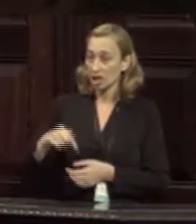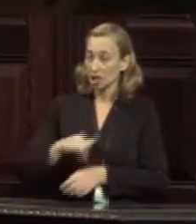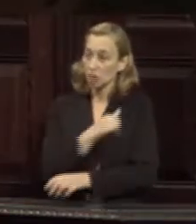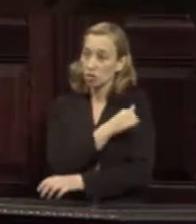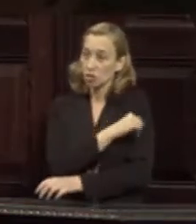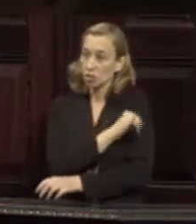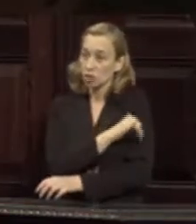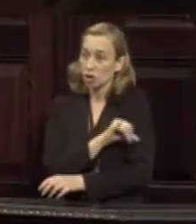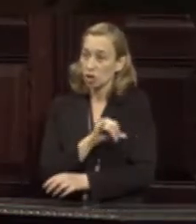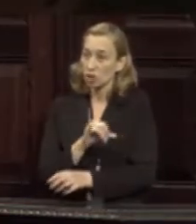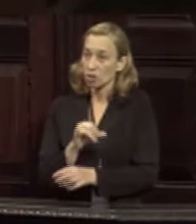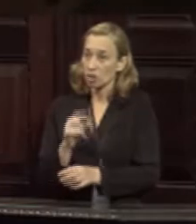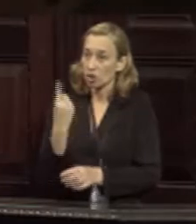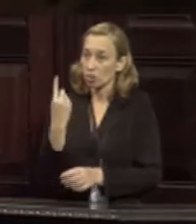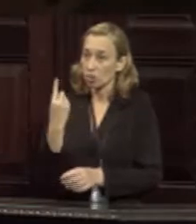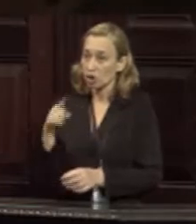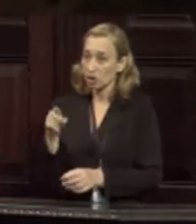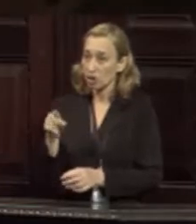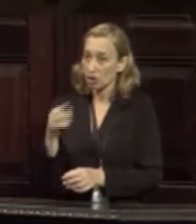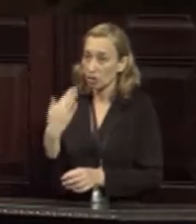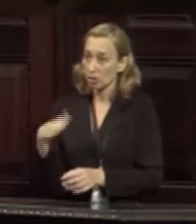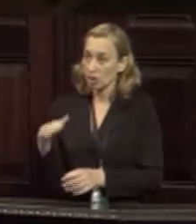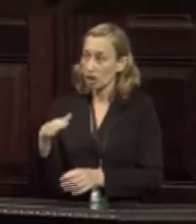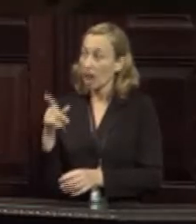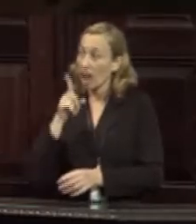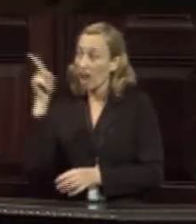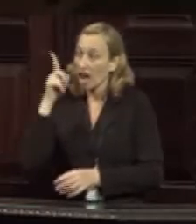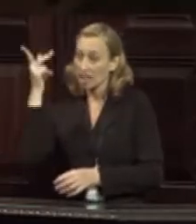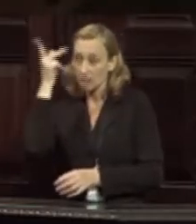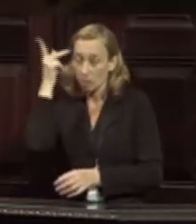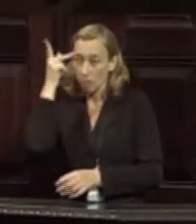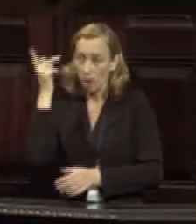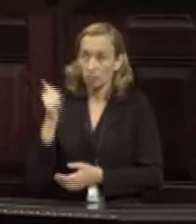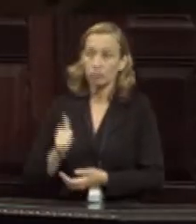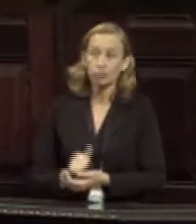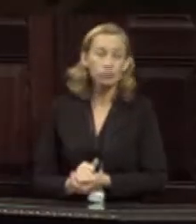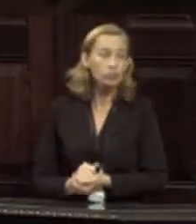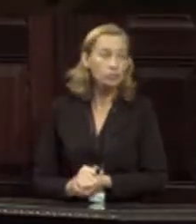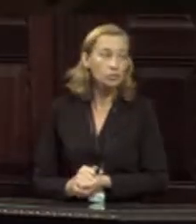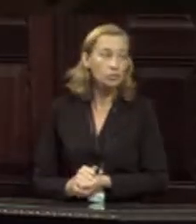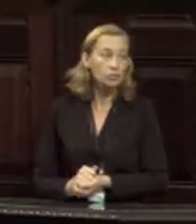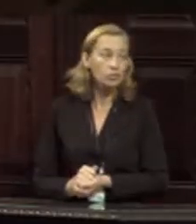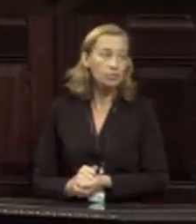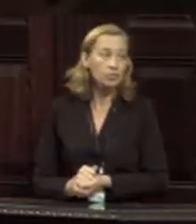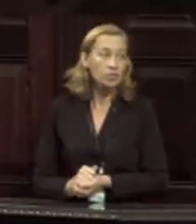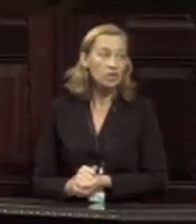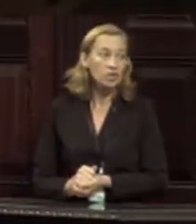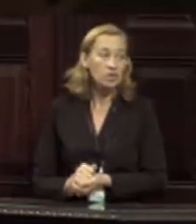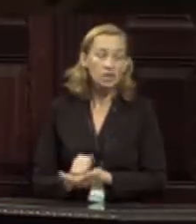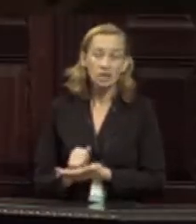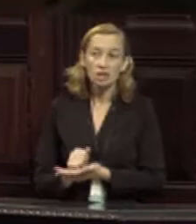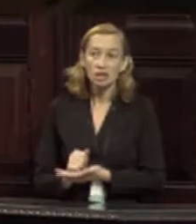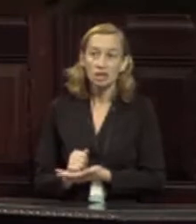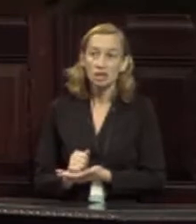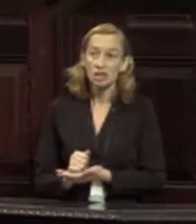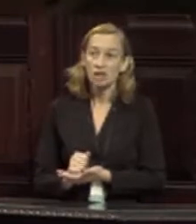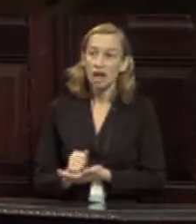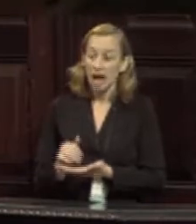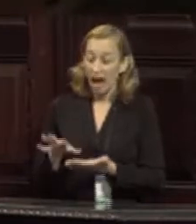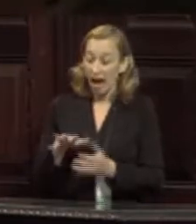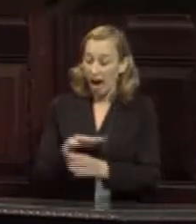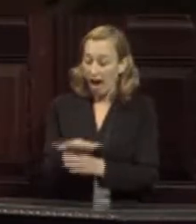Paulo. E a produtividade dessas áreas do pré-sal é